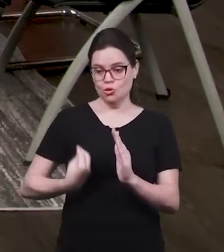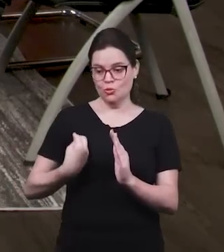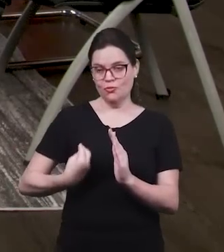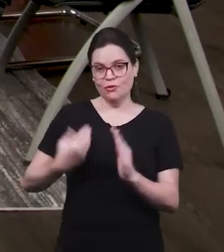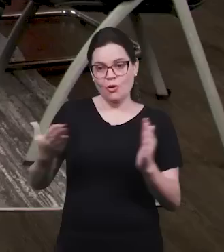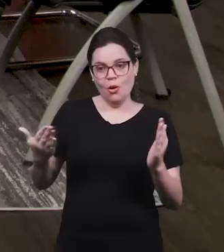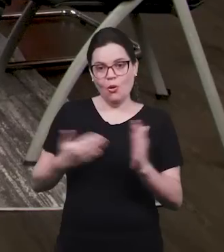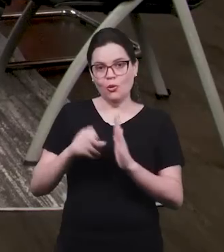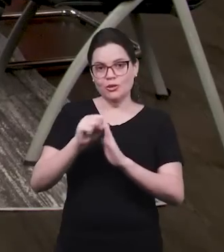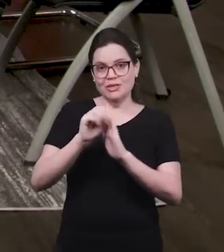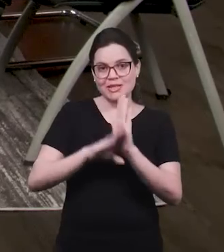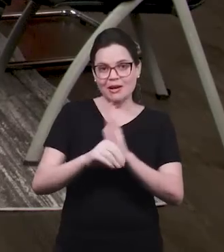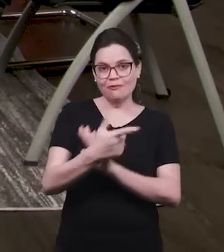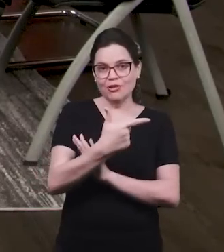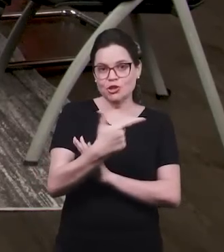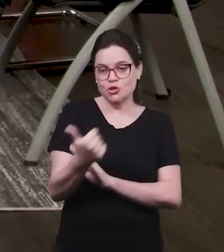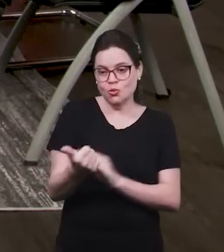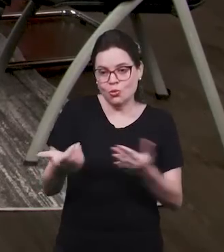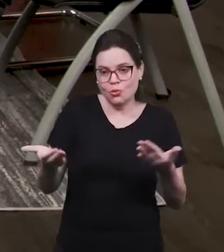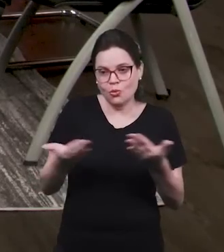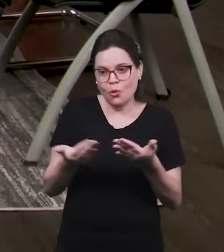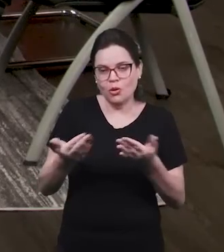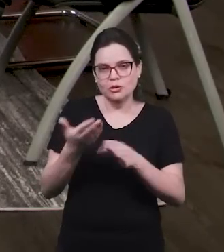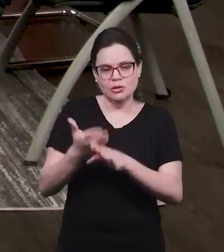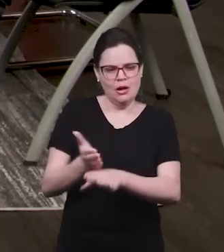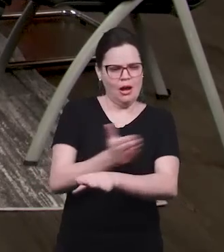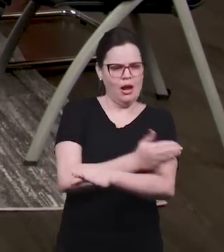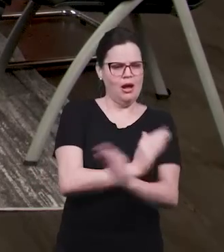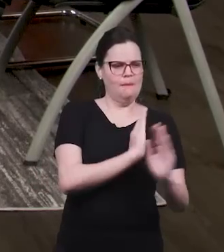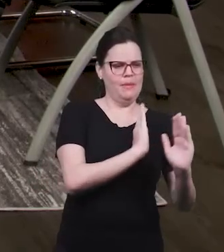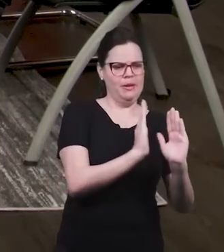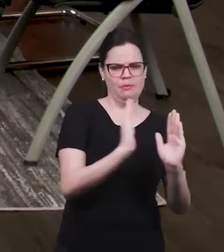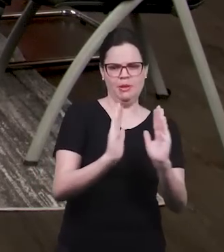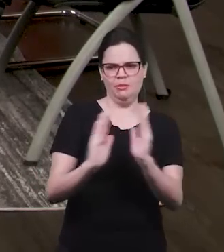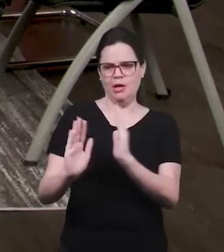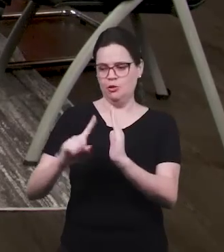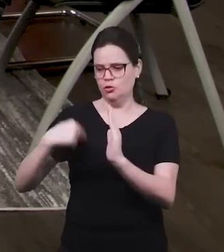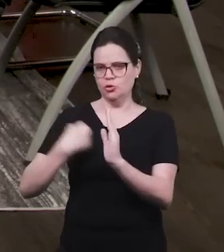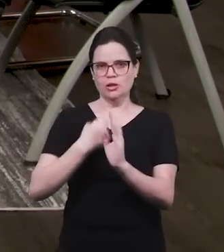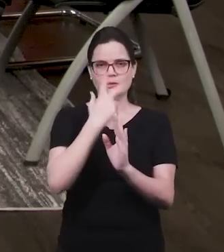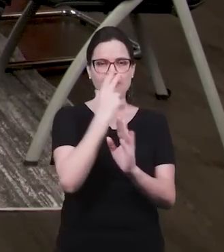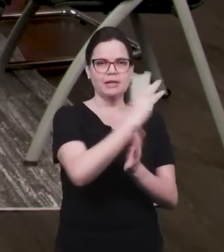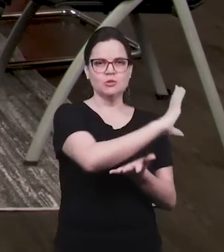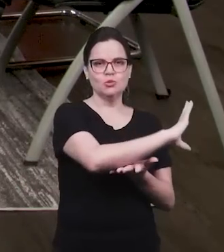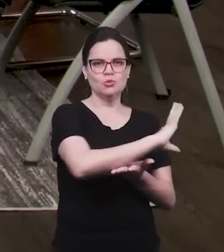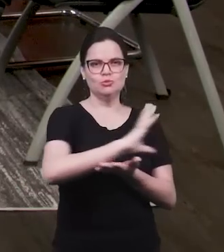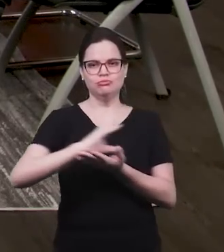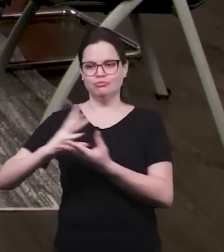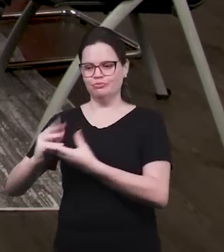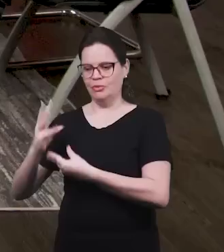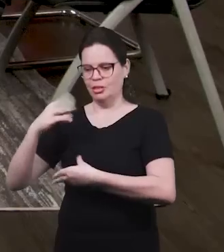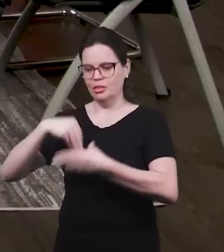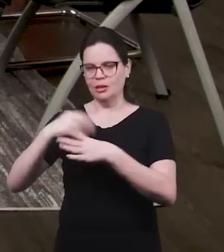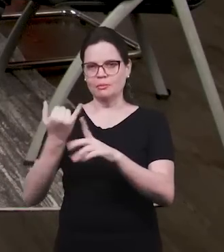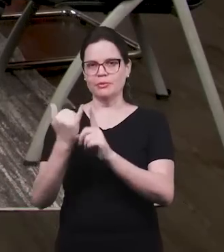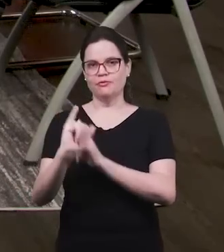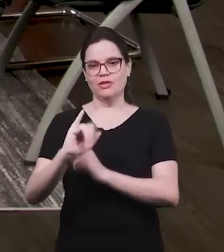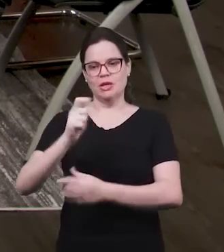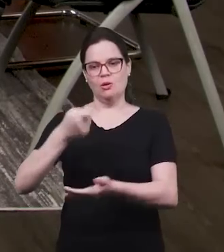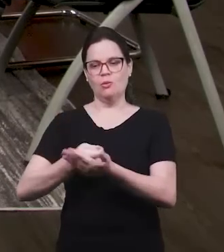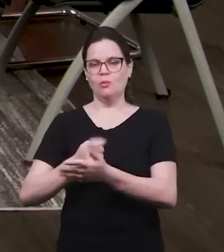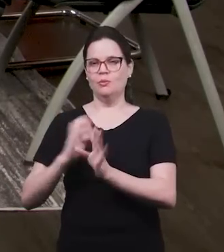você pega a profecia que está dentro das cartas, é